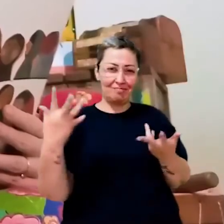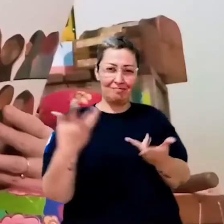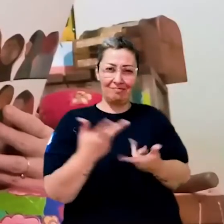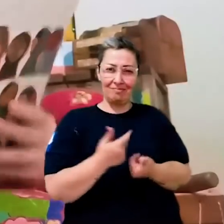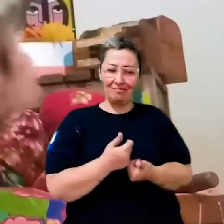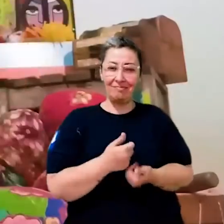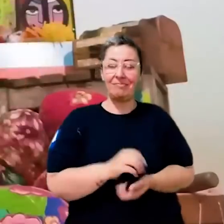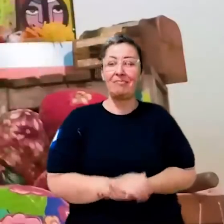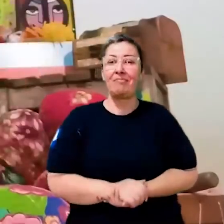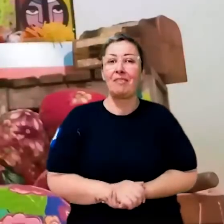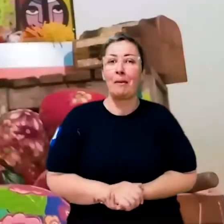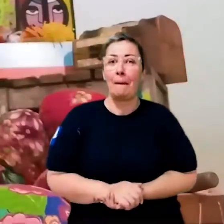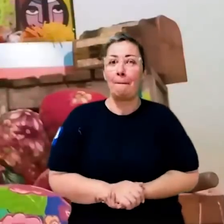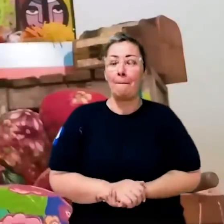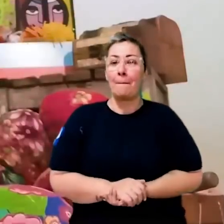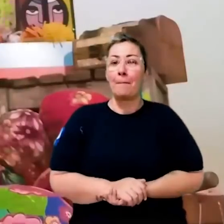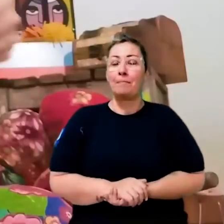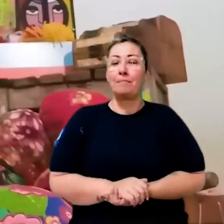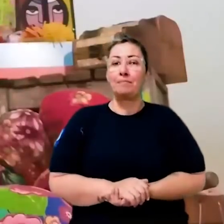maravilhoso?